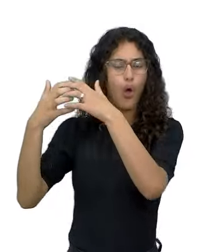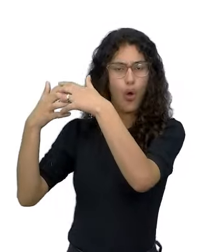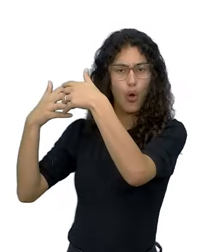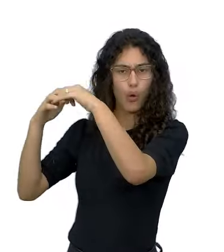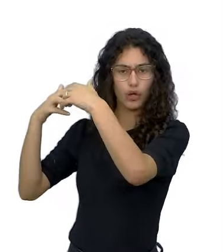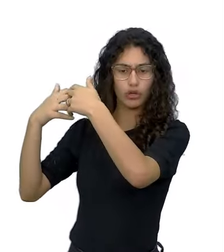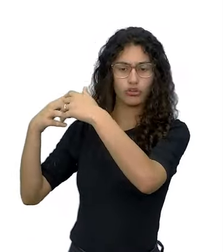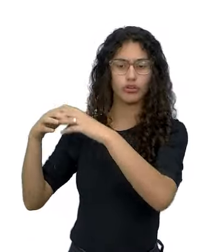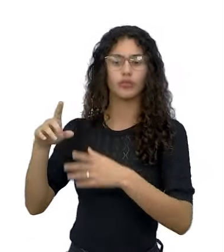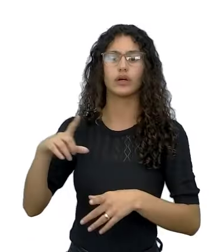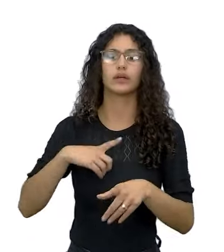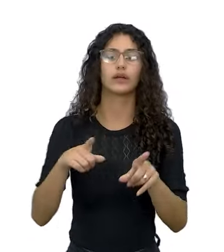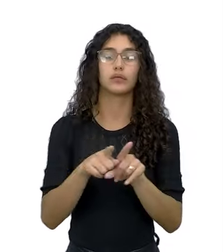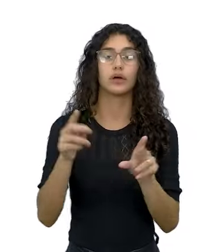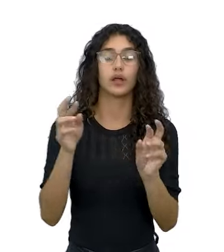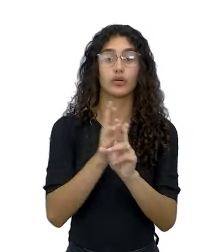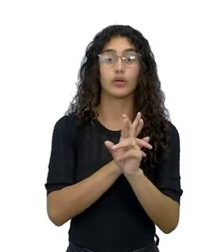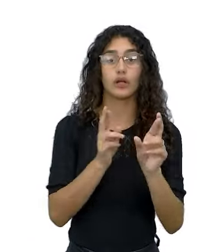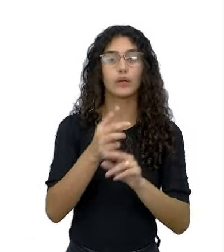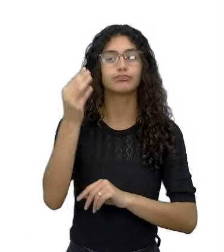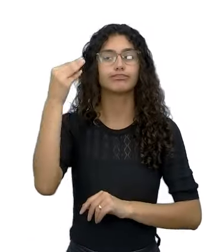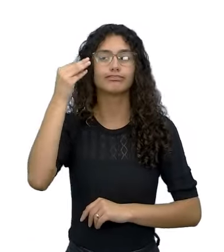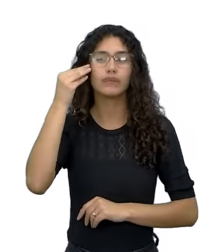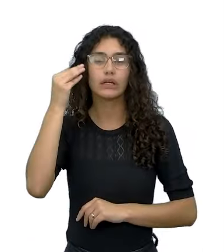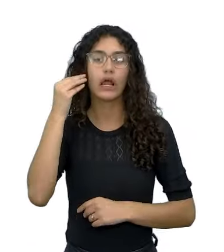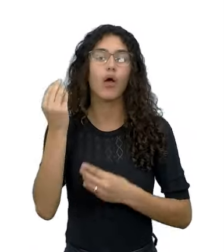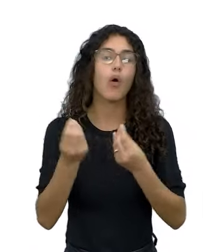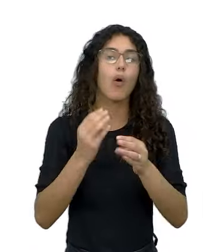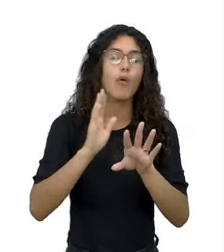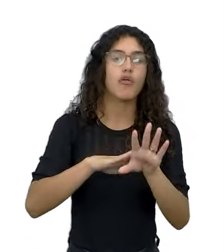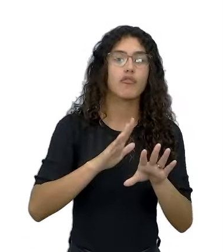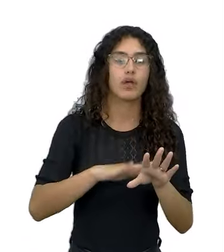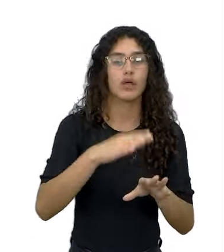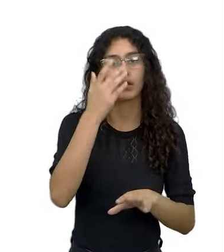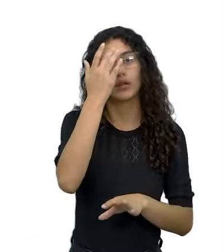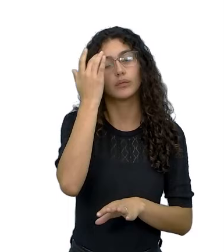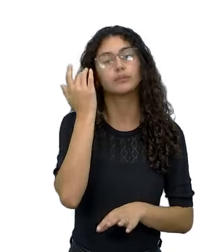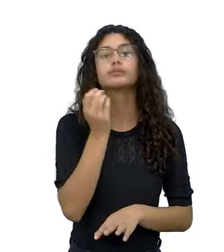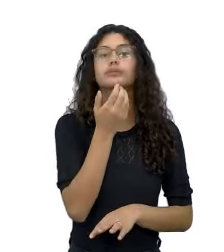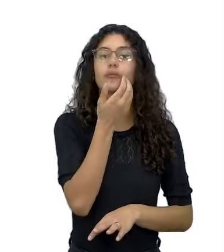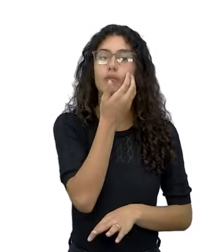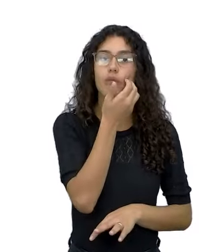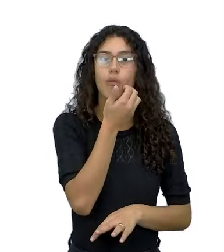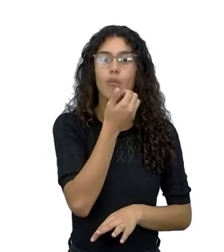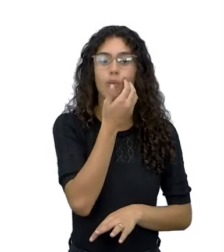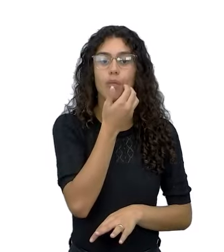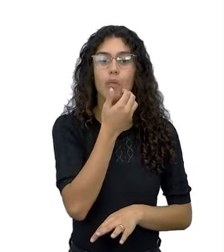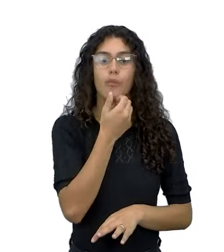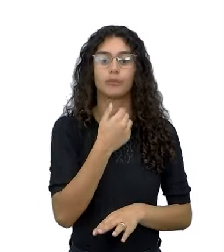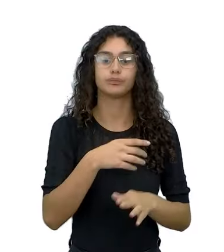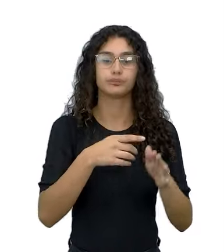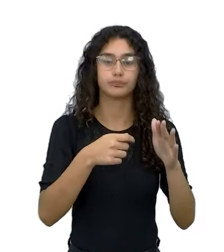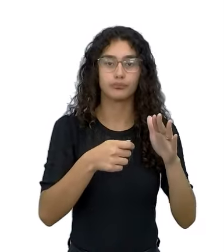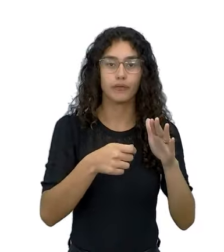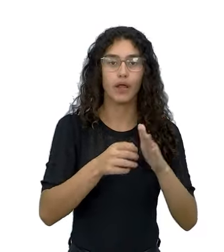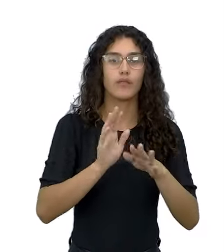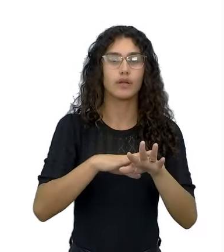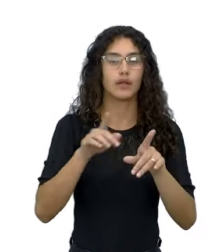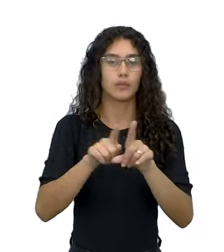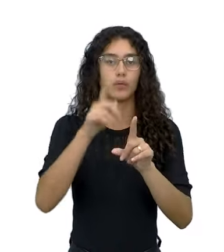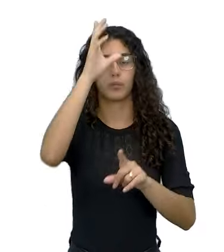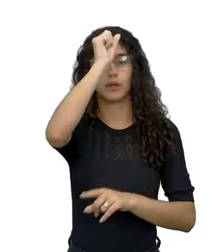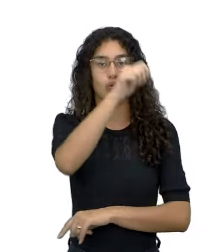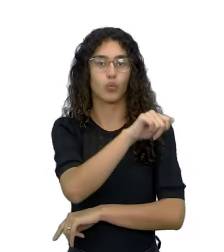né, vêm, então, aí das operações mentais, né, como que são construídas aí o entendimento, né, a aprendizagem do